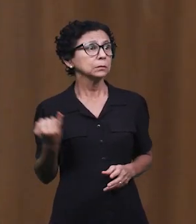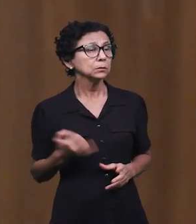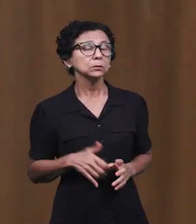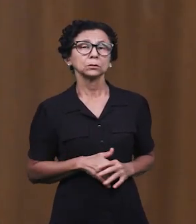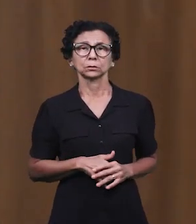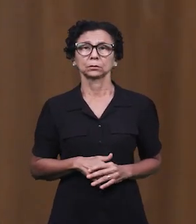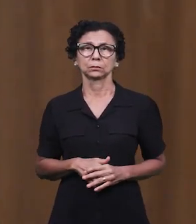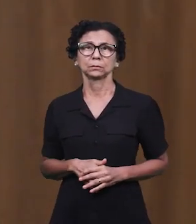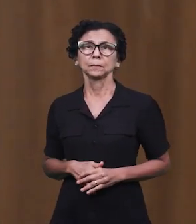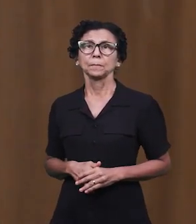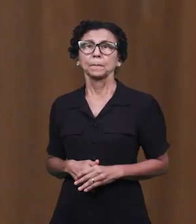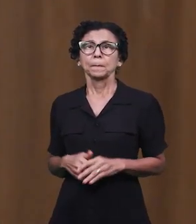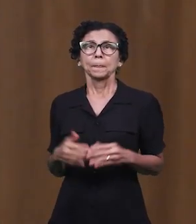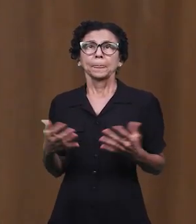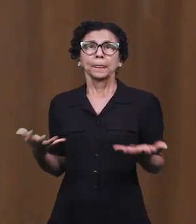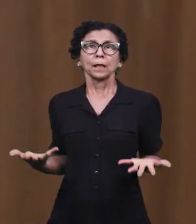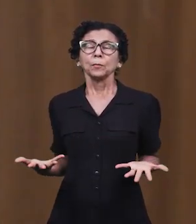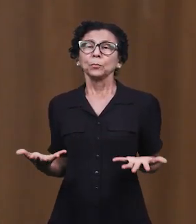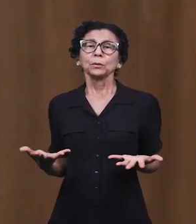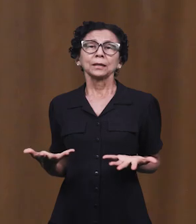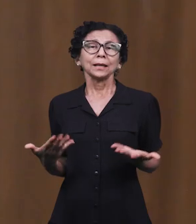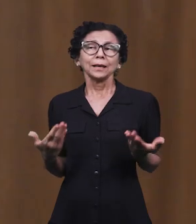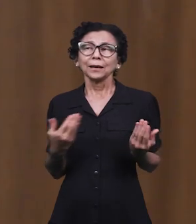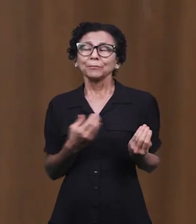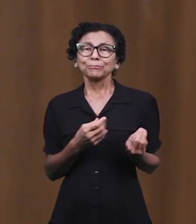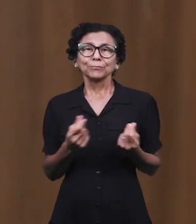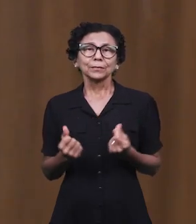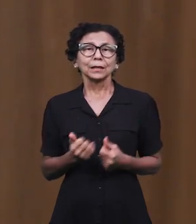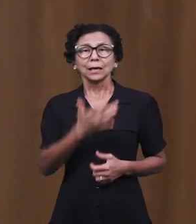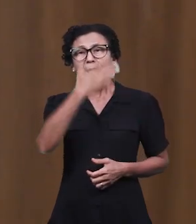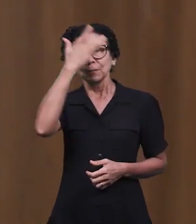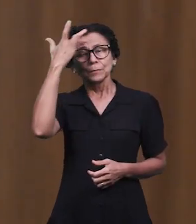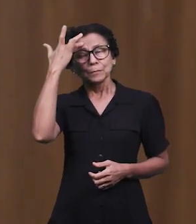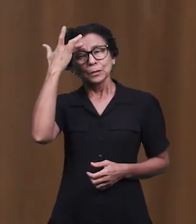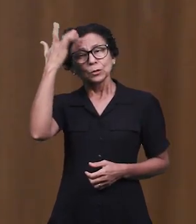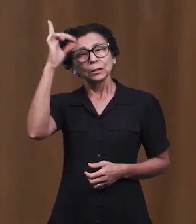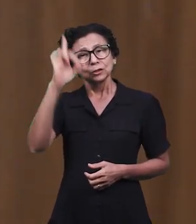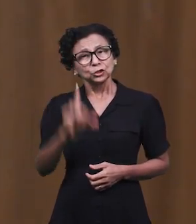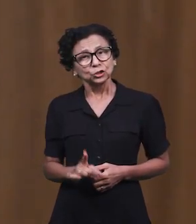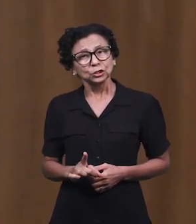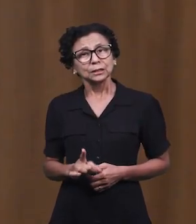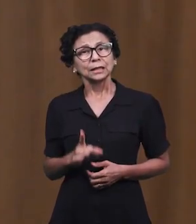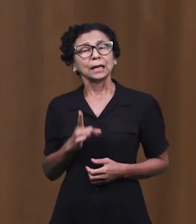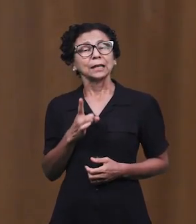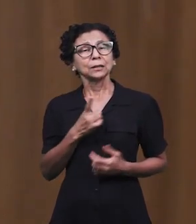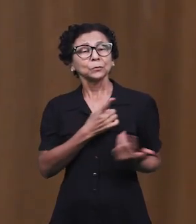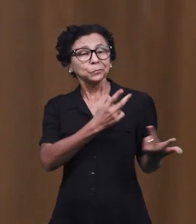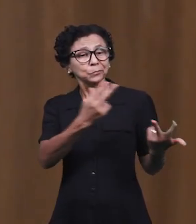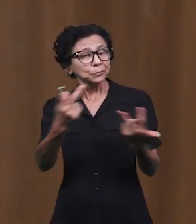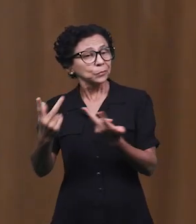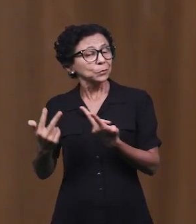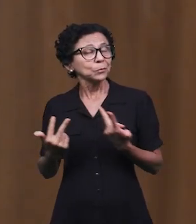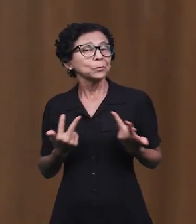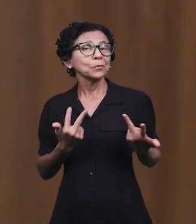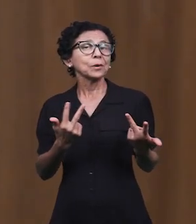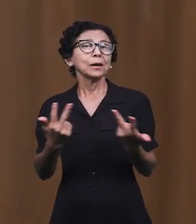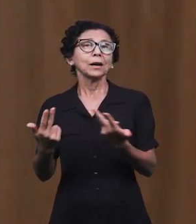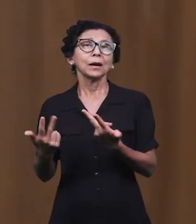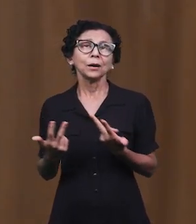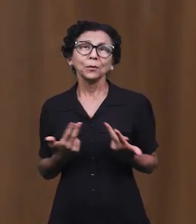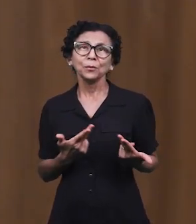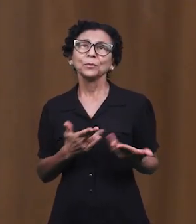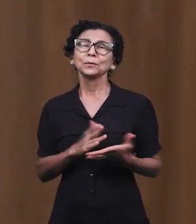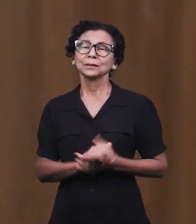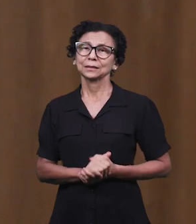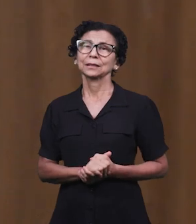pessoa, é a mesma coisa, ela tem os mesmos direitos, ela tem o mesmo nível de até intelectual, até